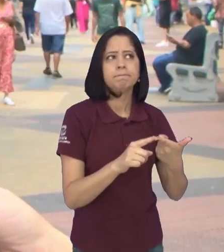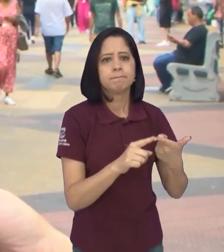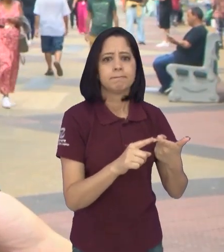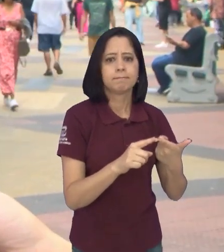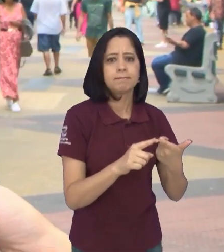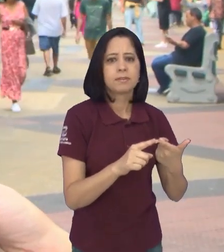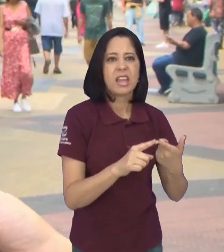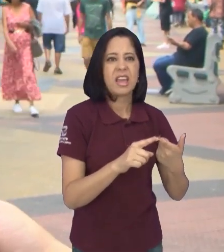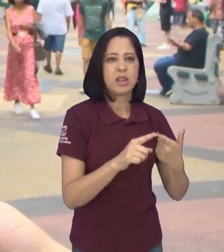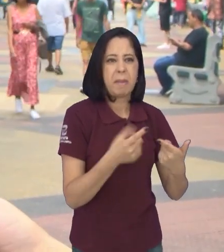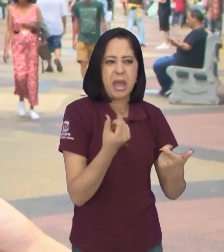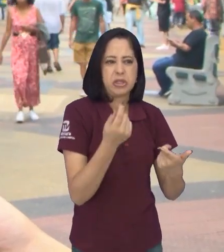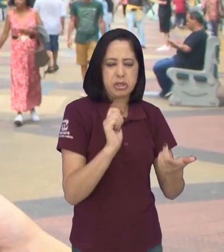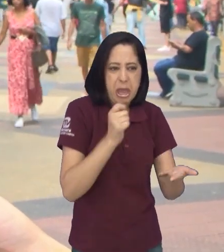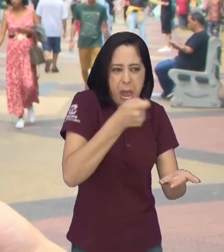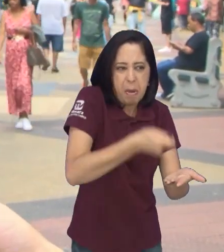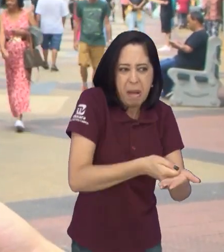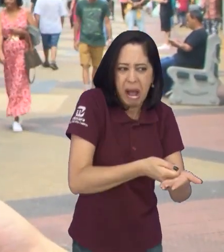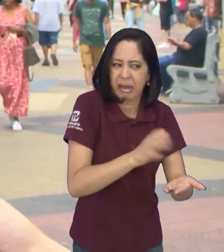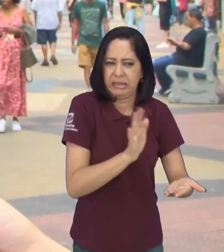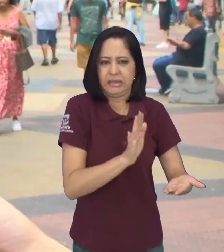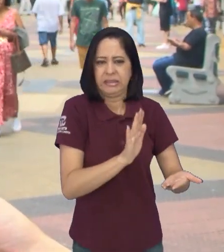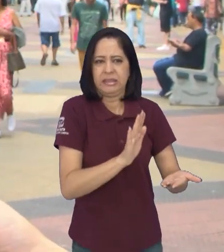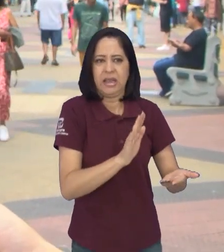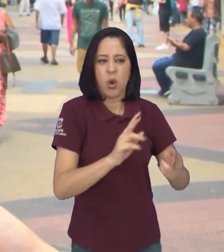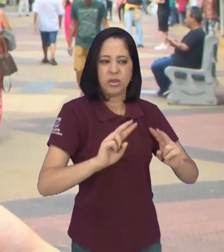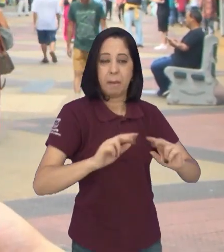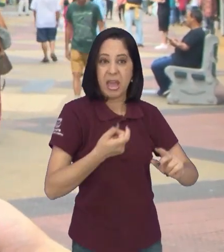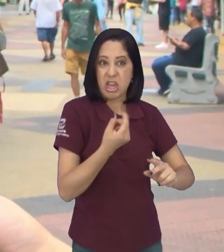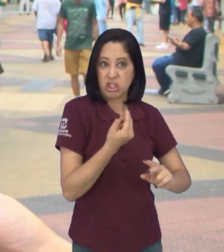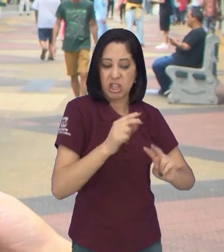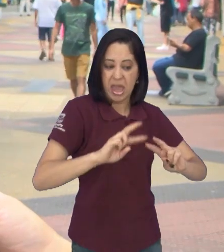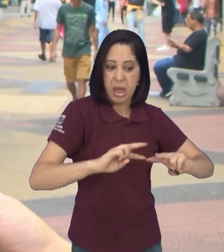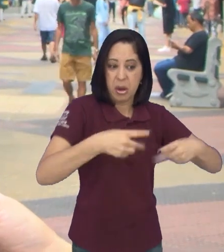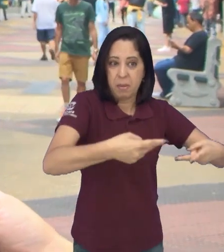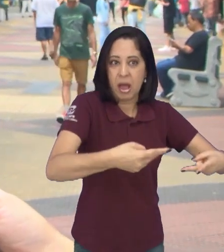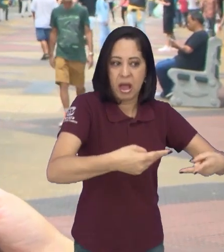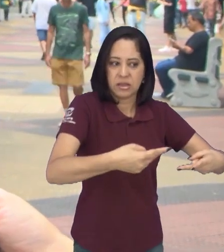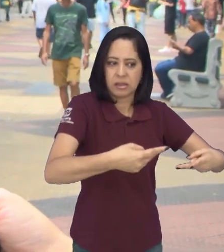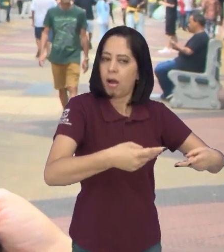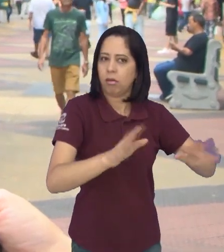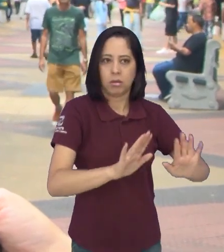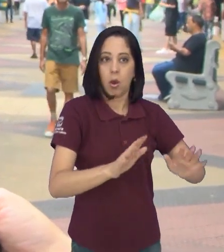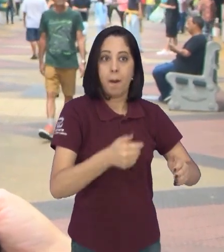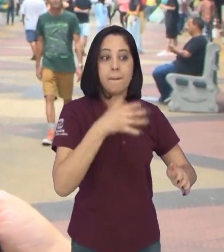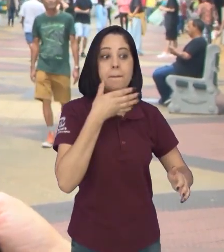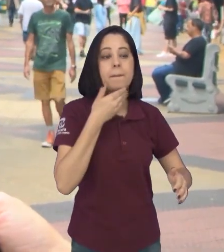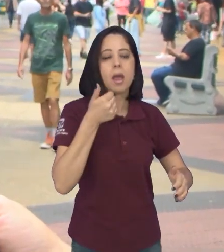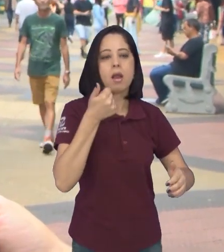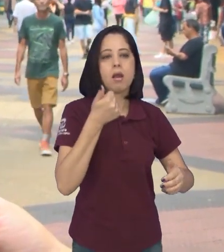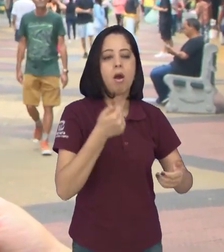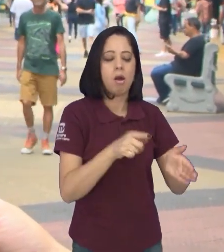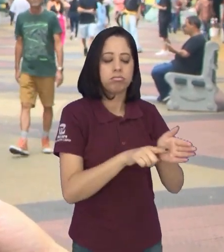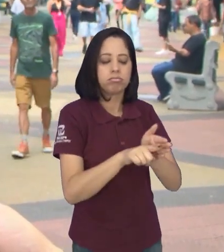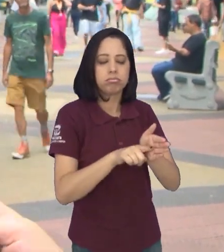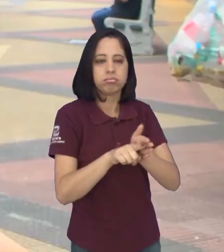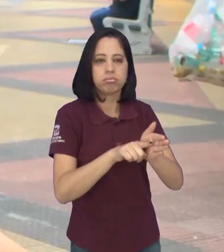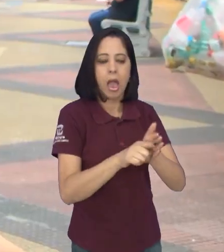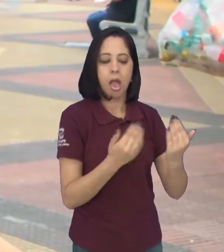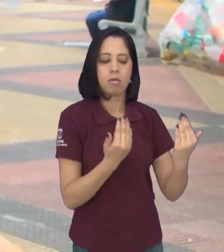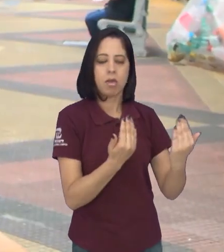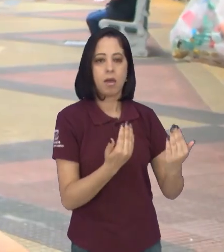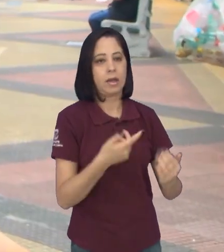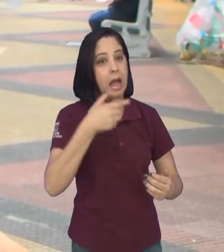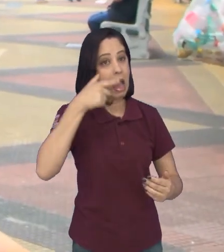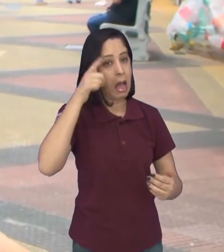não depositar dinheiro, ou até mesmo fazer alguma transferência sem mesmo eu ter a certeza mesmo que está sendo protegido, ou até mesmo pelo banco. Eu